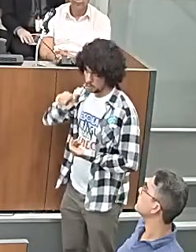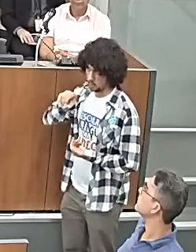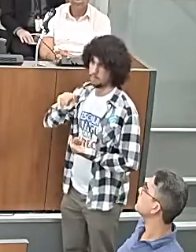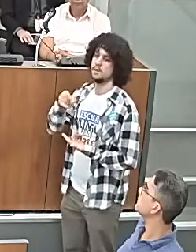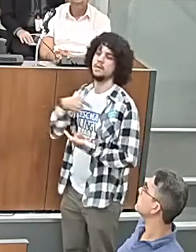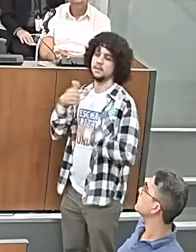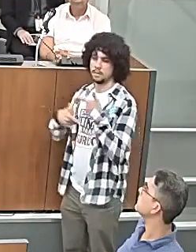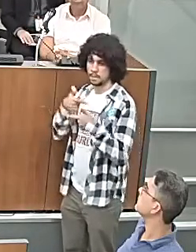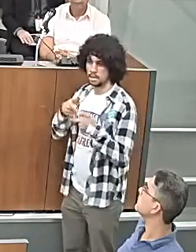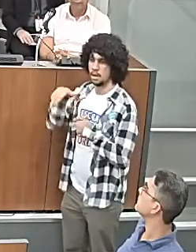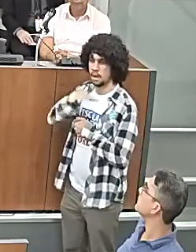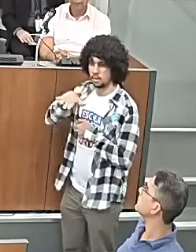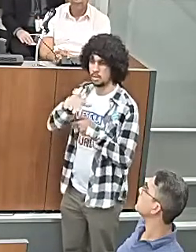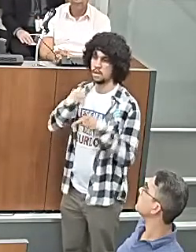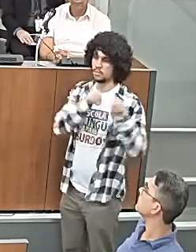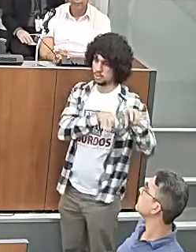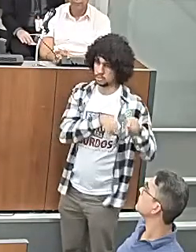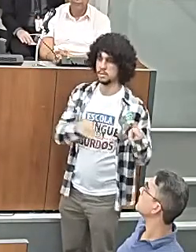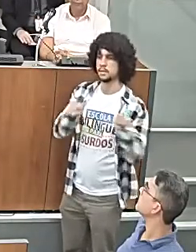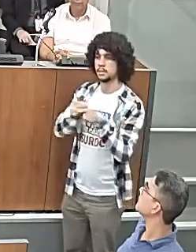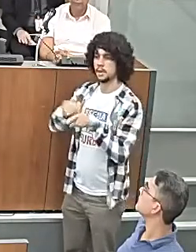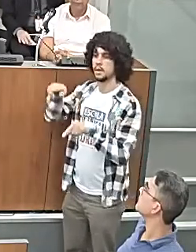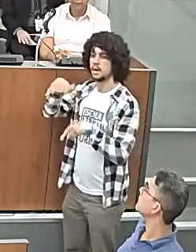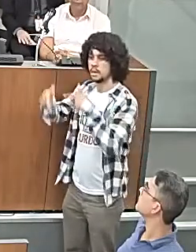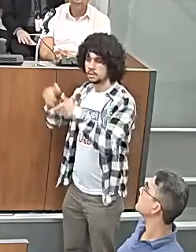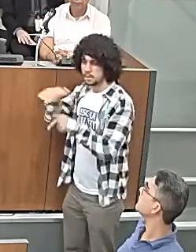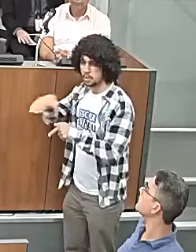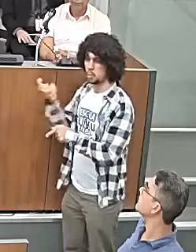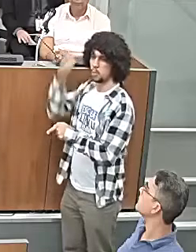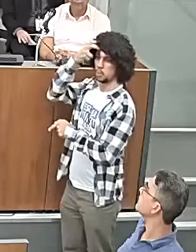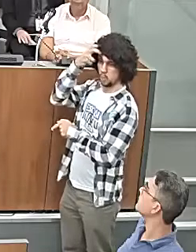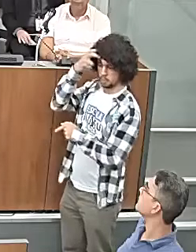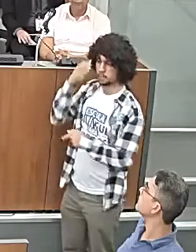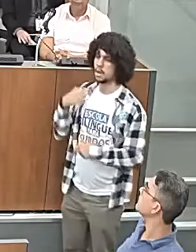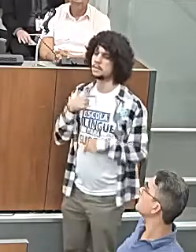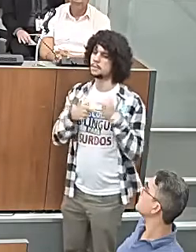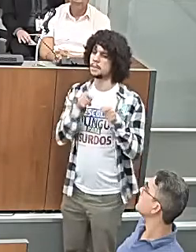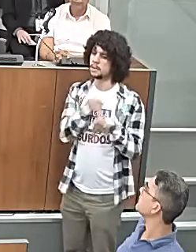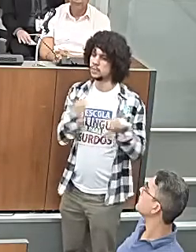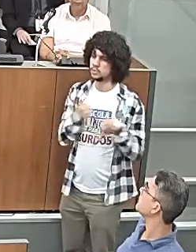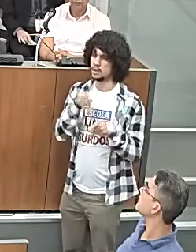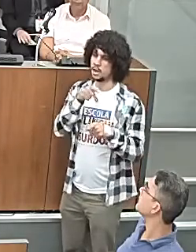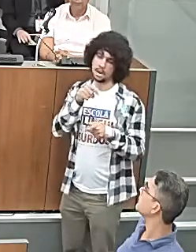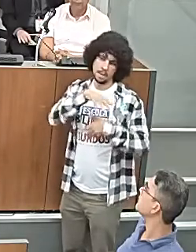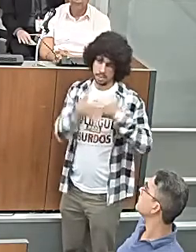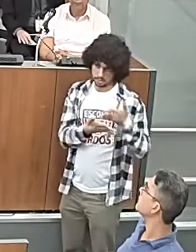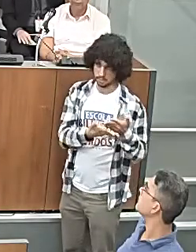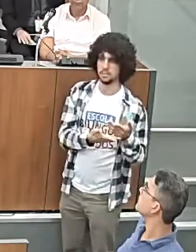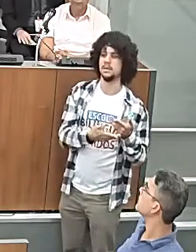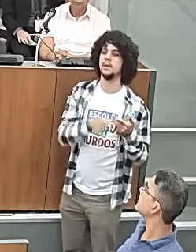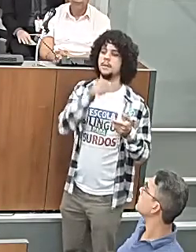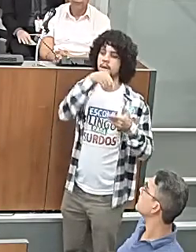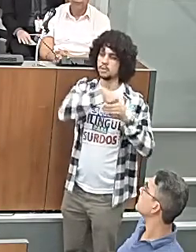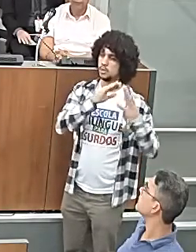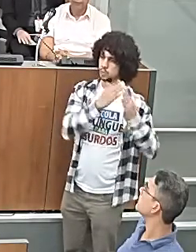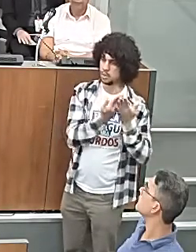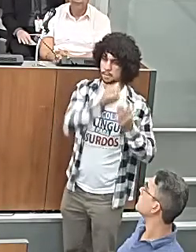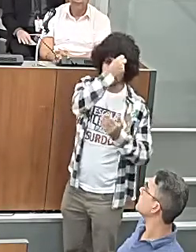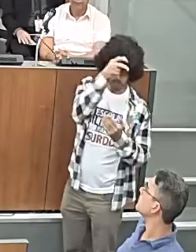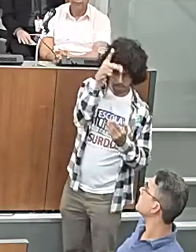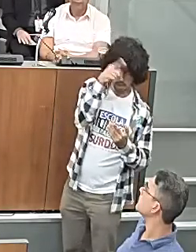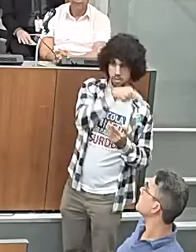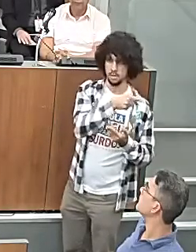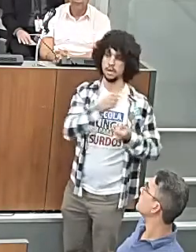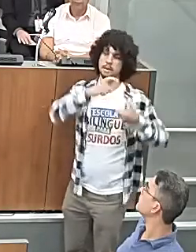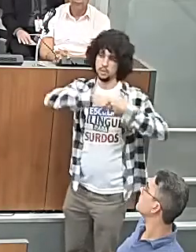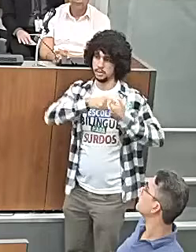Bom, eu sou o Hélio e eu trabalho na área educacional e também na área cultural. Sou professor de